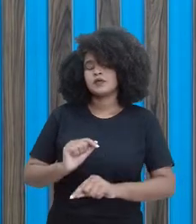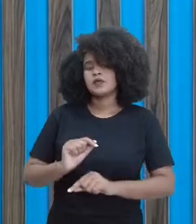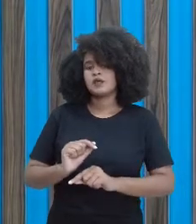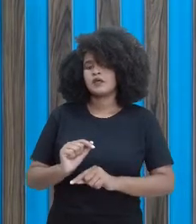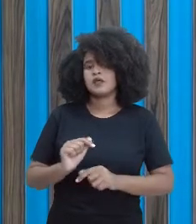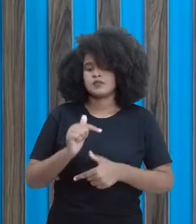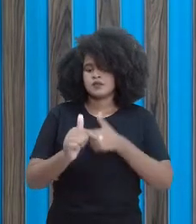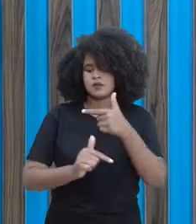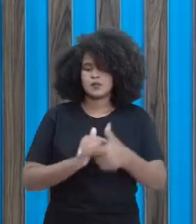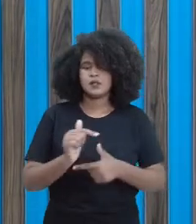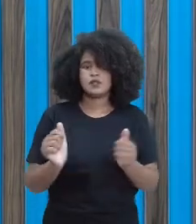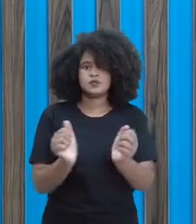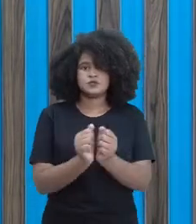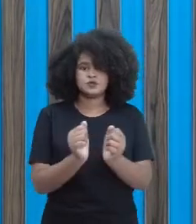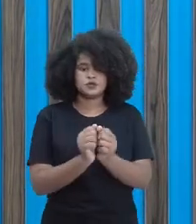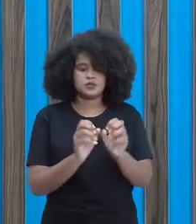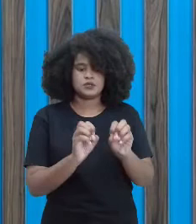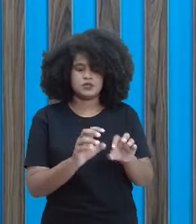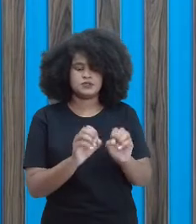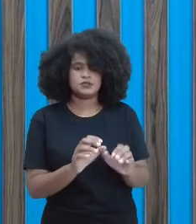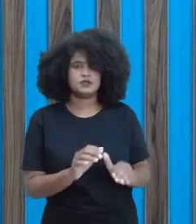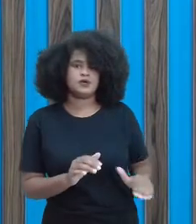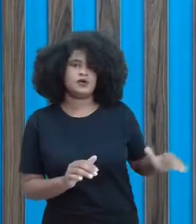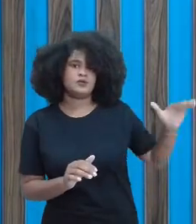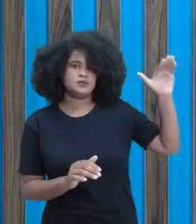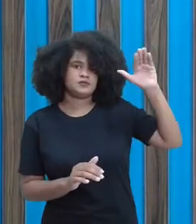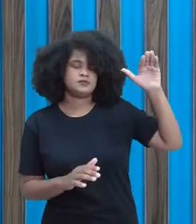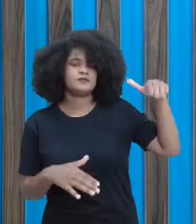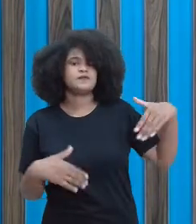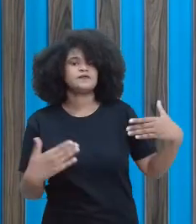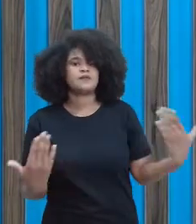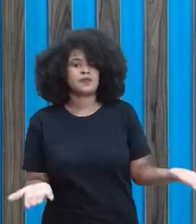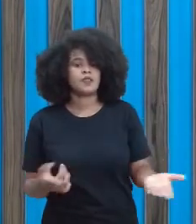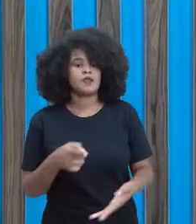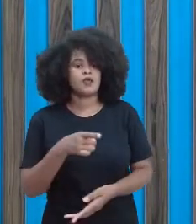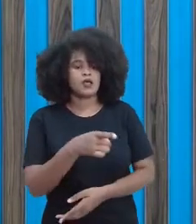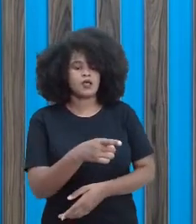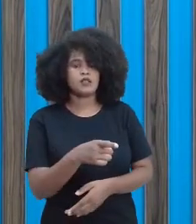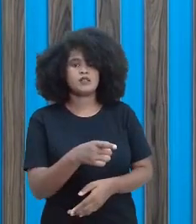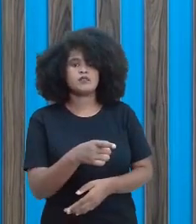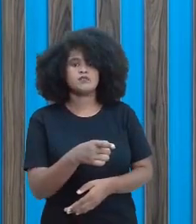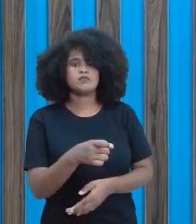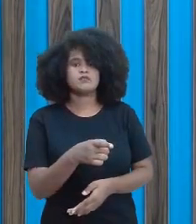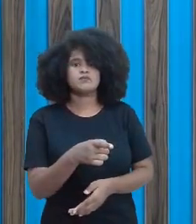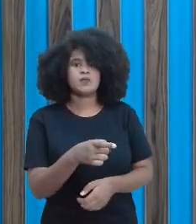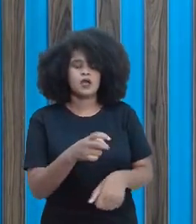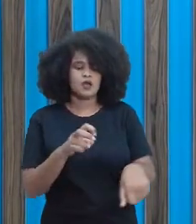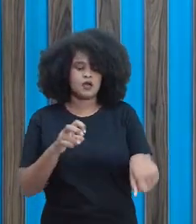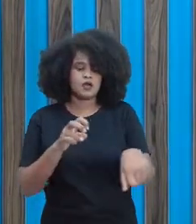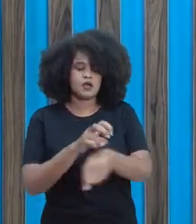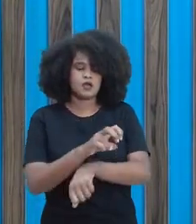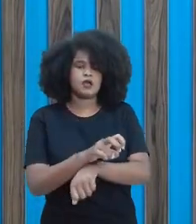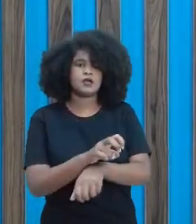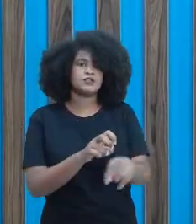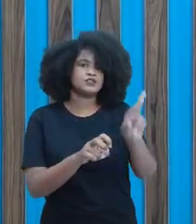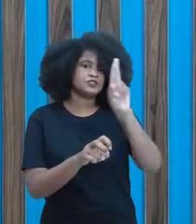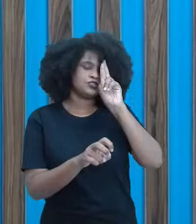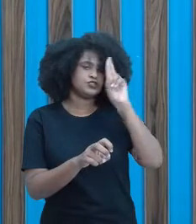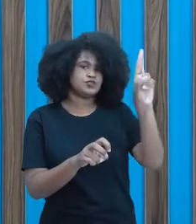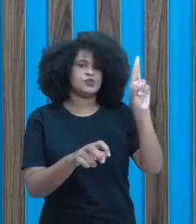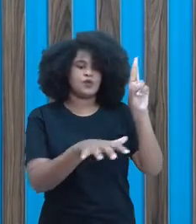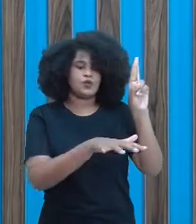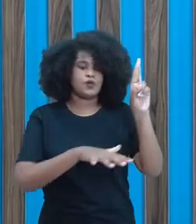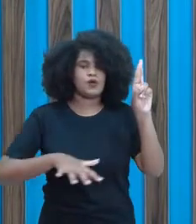adultos quando ele foi denominado ao posto de diretor do Departamento de Cultura